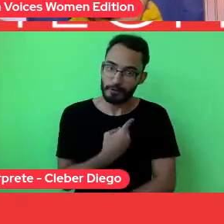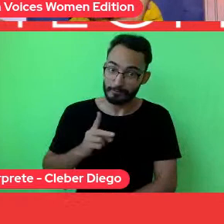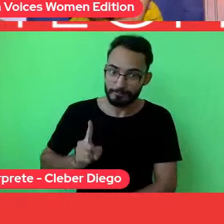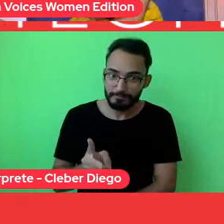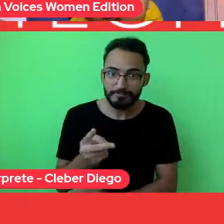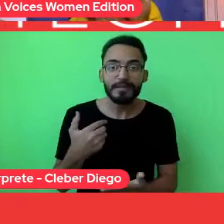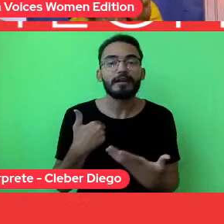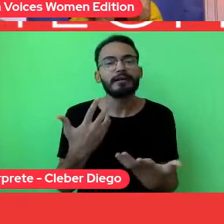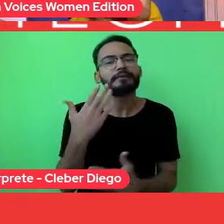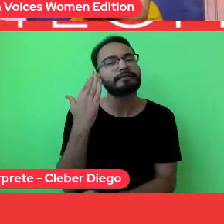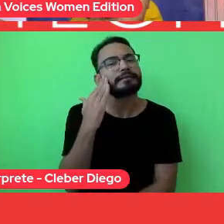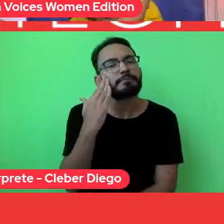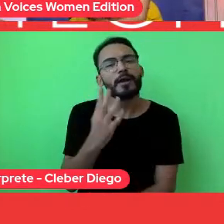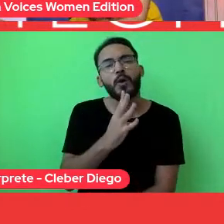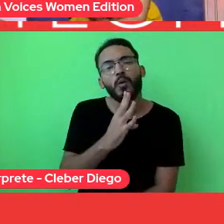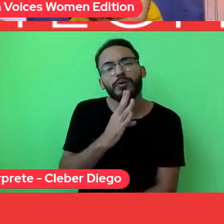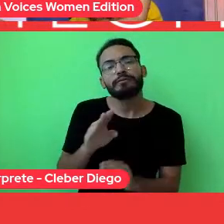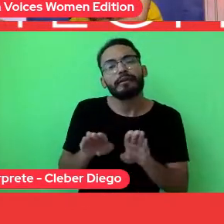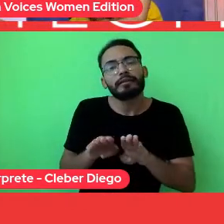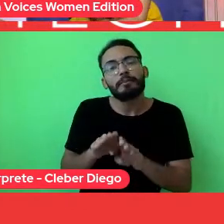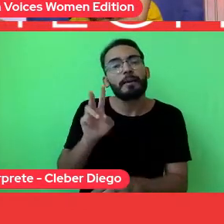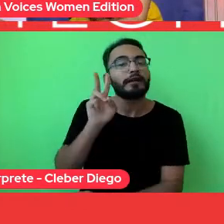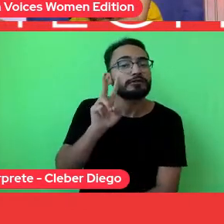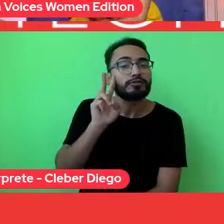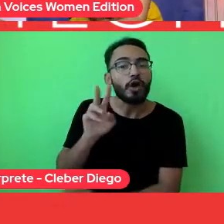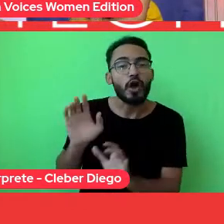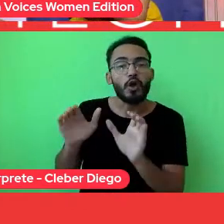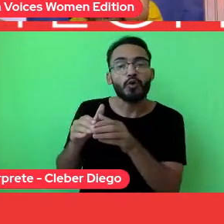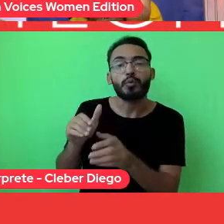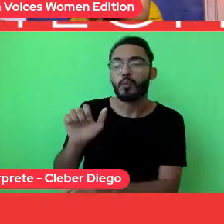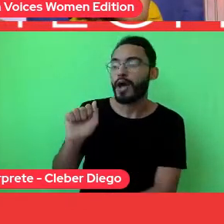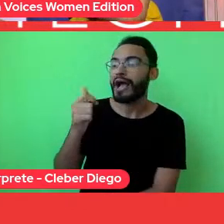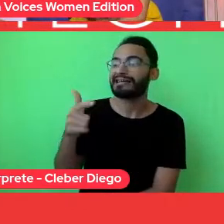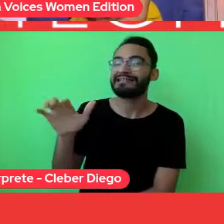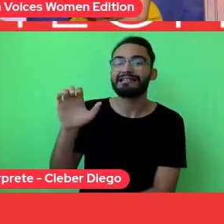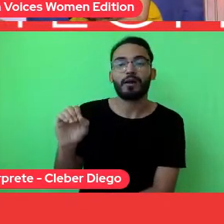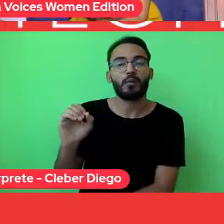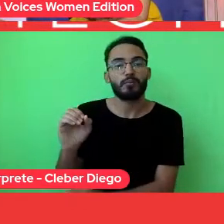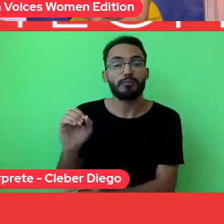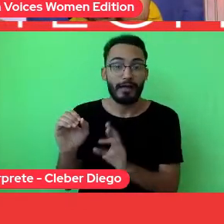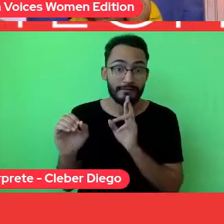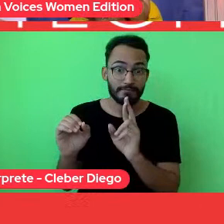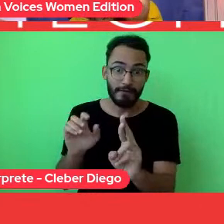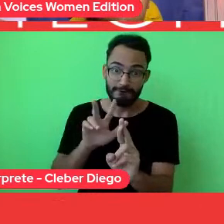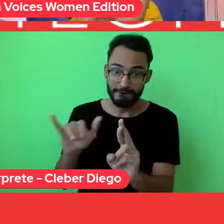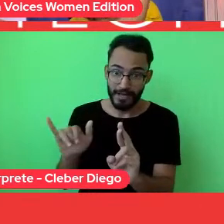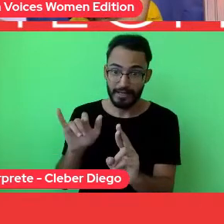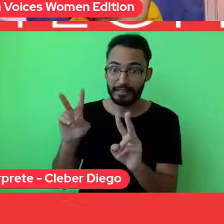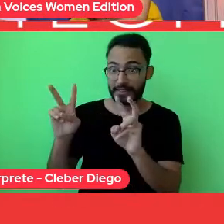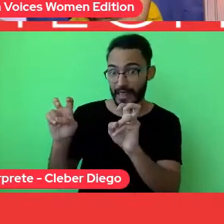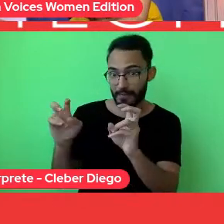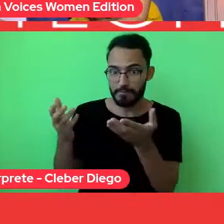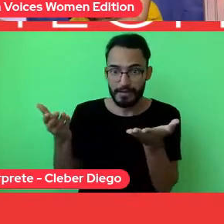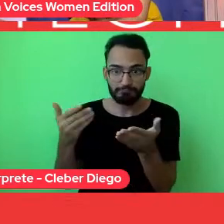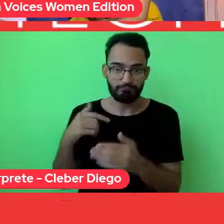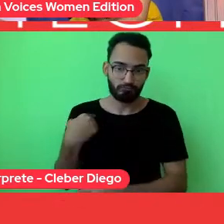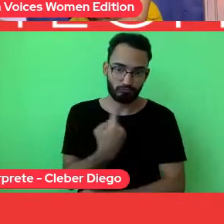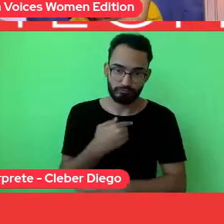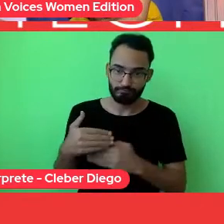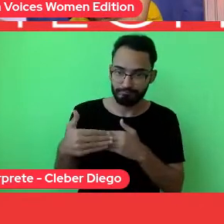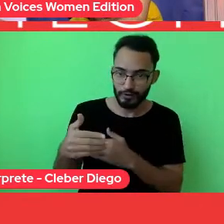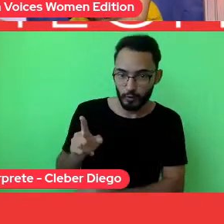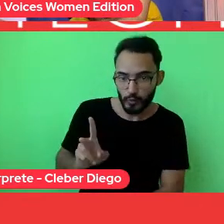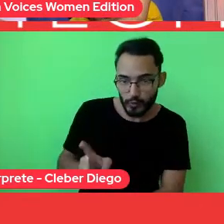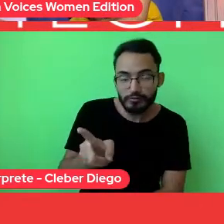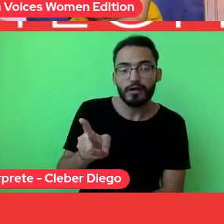queria saber um pouquinho e conhecer também, né, a história do Grupo de Ação. E aí, para responder esse tema, para a gente dar continuidade,